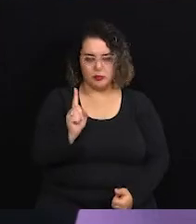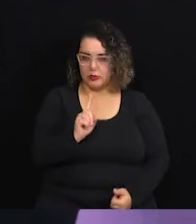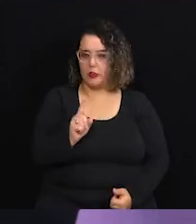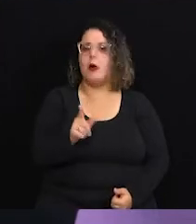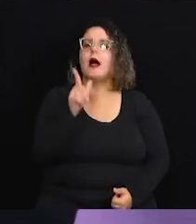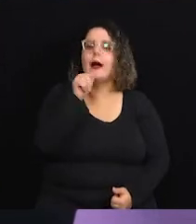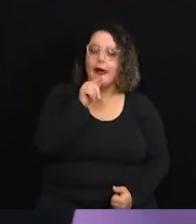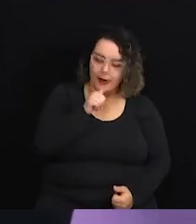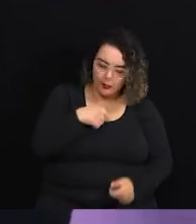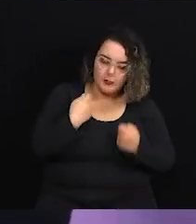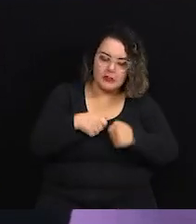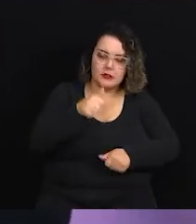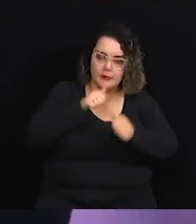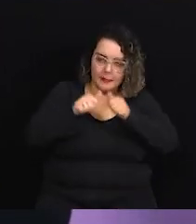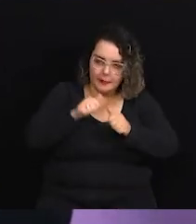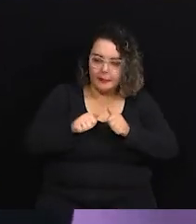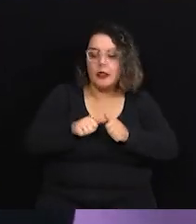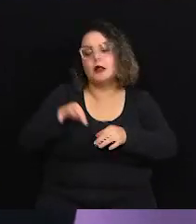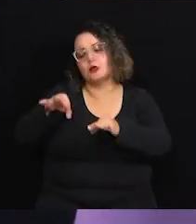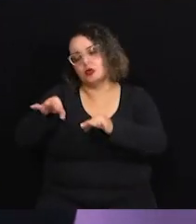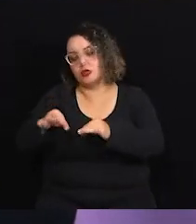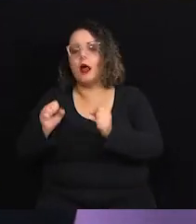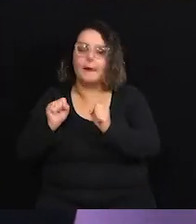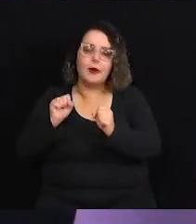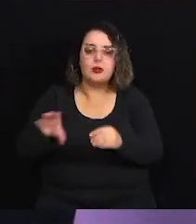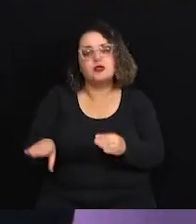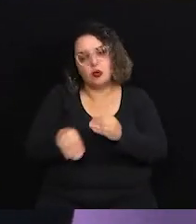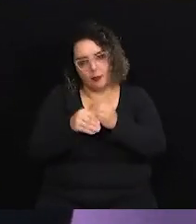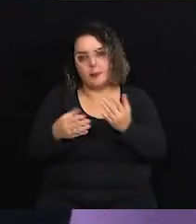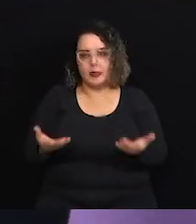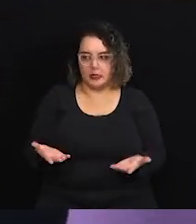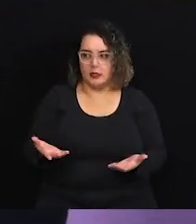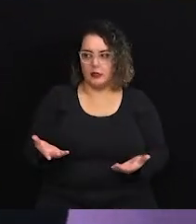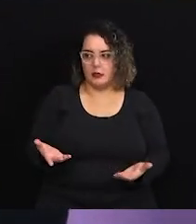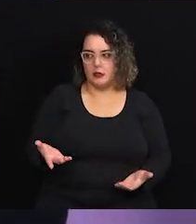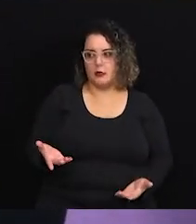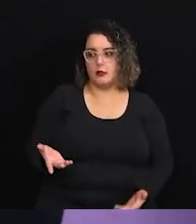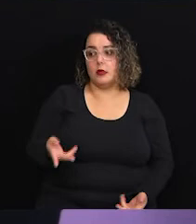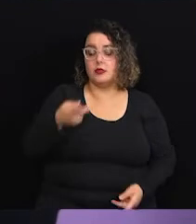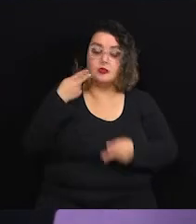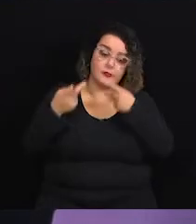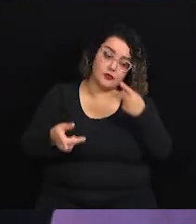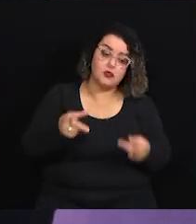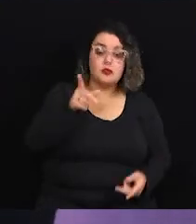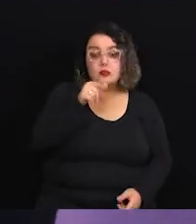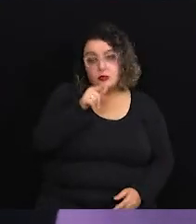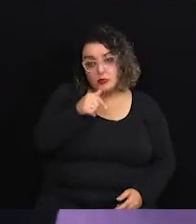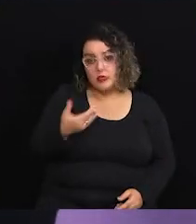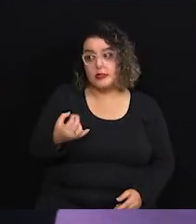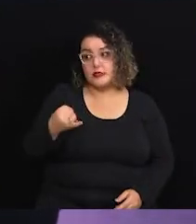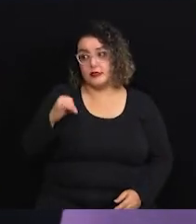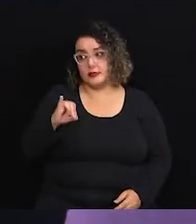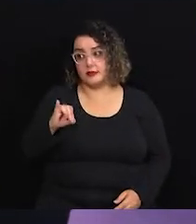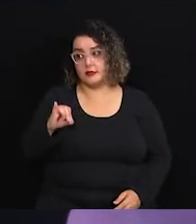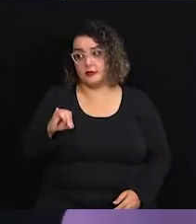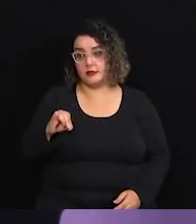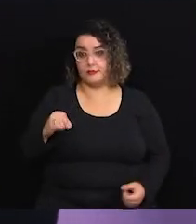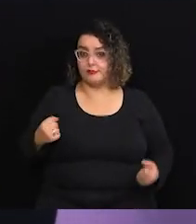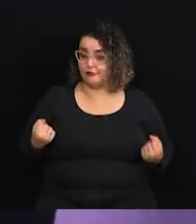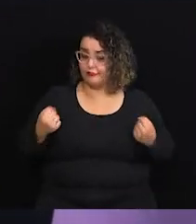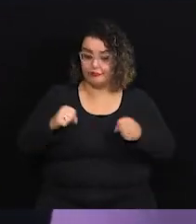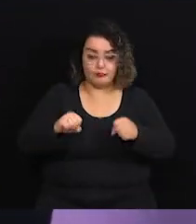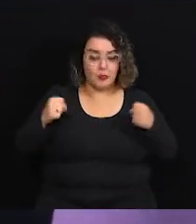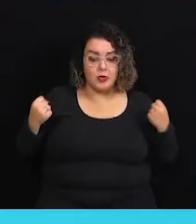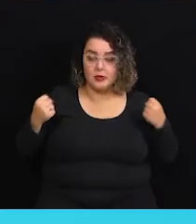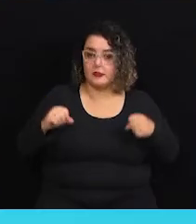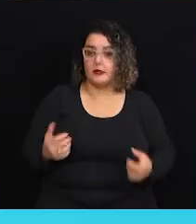não. A gente falou um pouquinho aí sobre alimentação, agora sobre água, mas não adianta nada se a gente não se